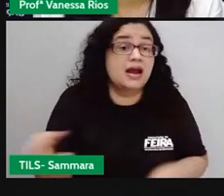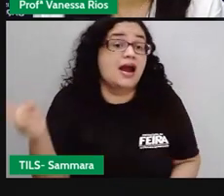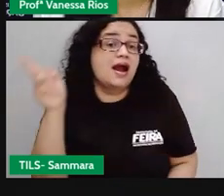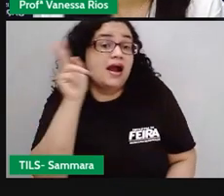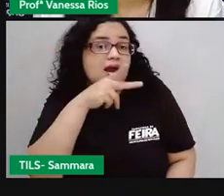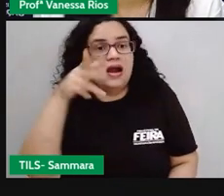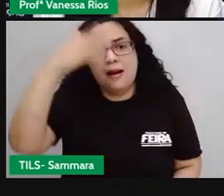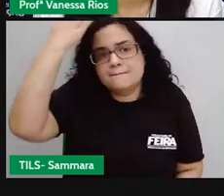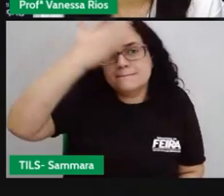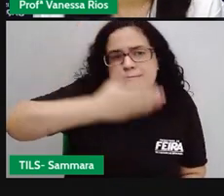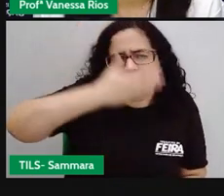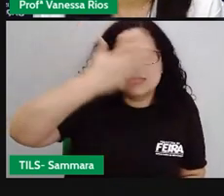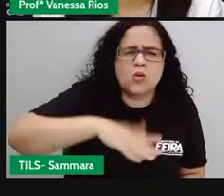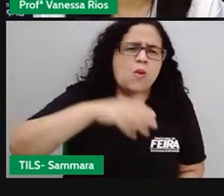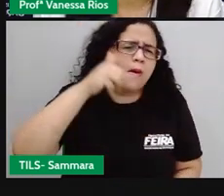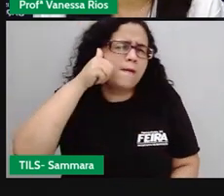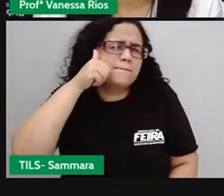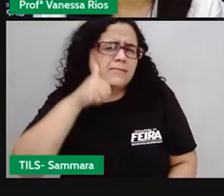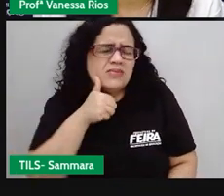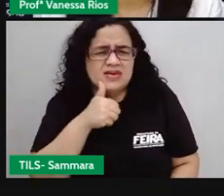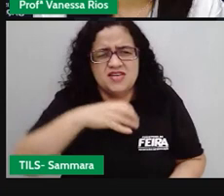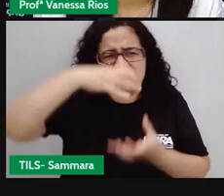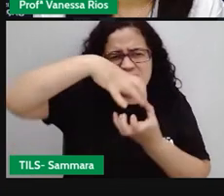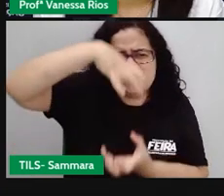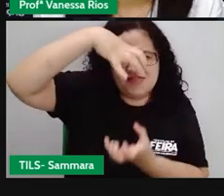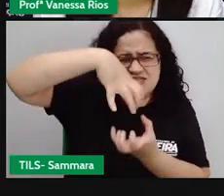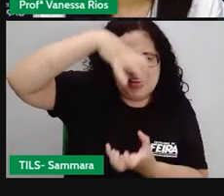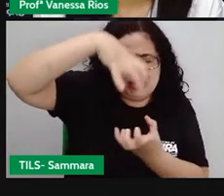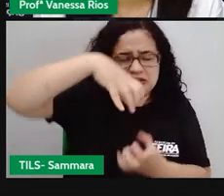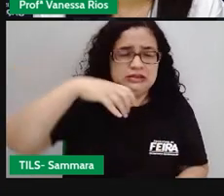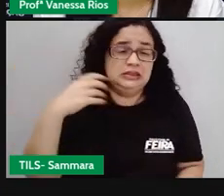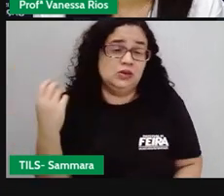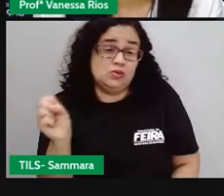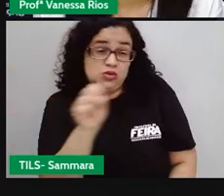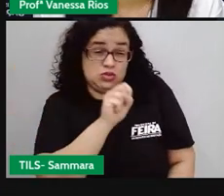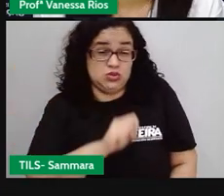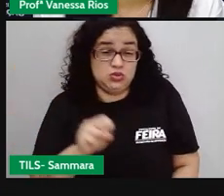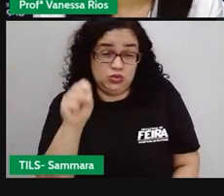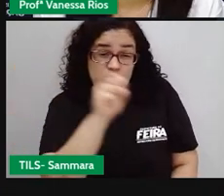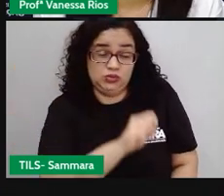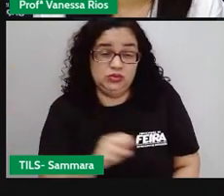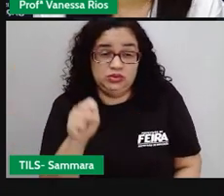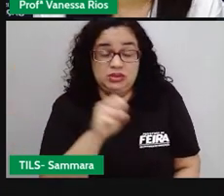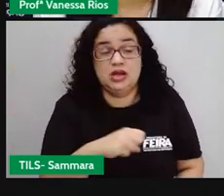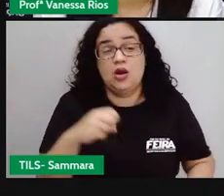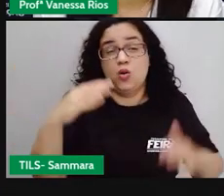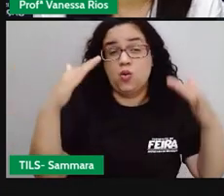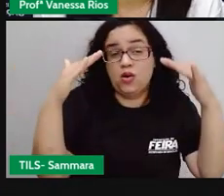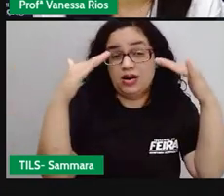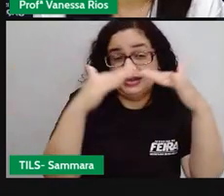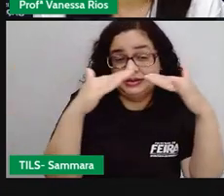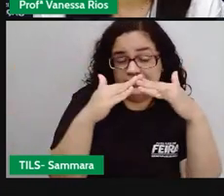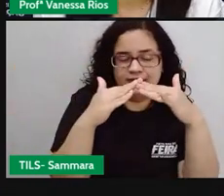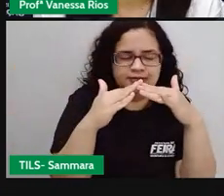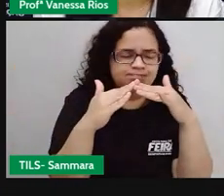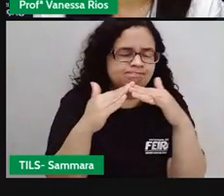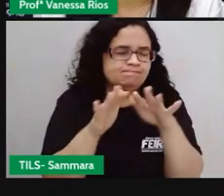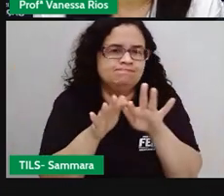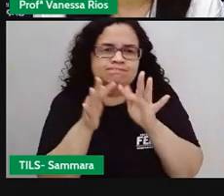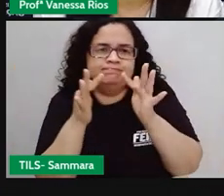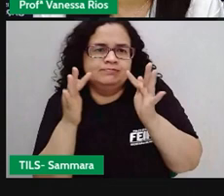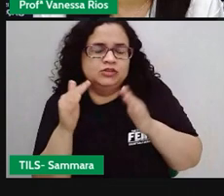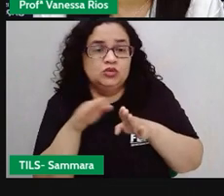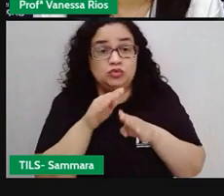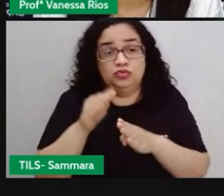prova para nós, uma mulher muito velha. Uma solteirona, que numa casinha aos pedaços,